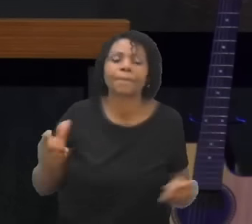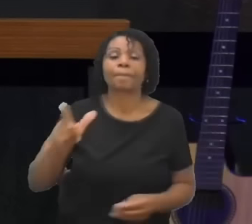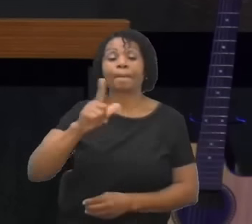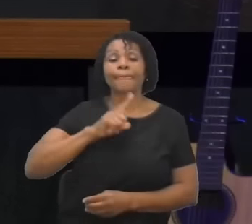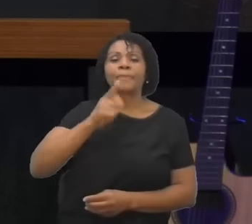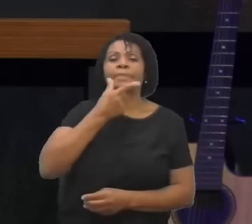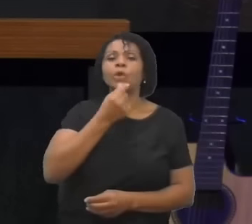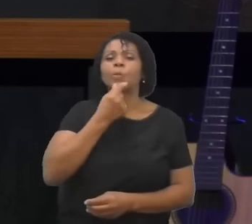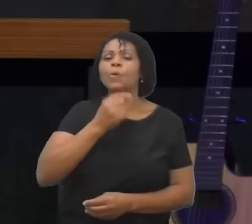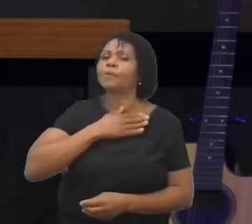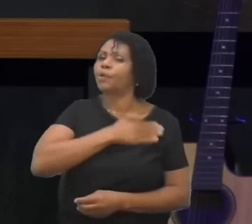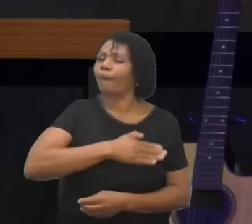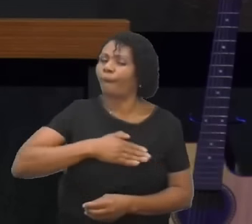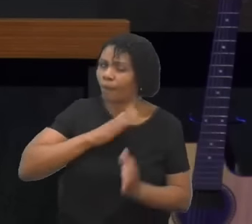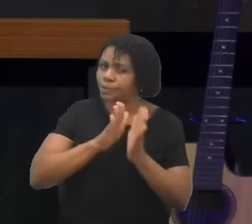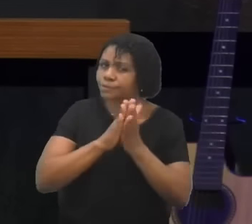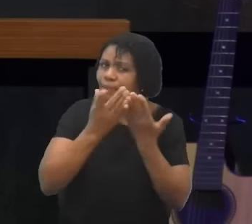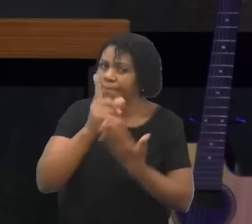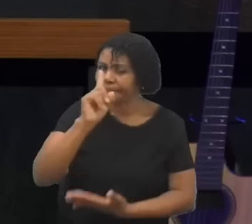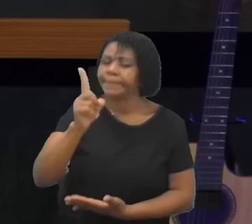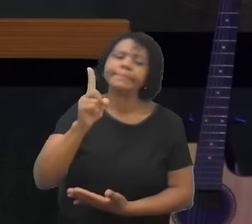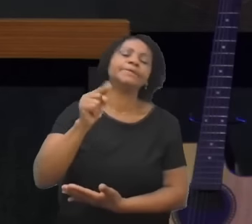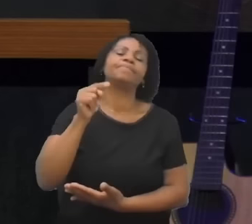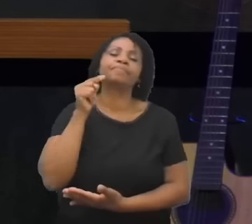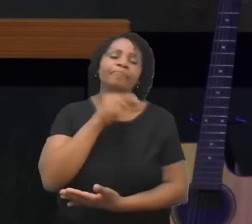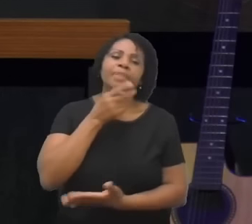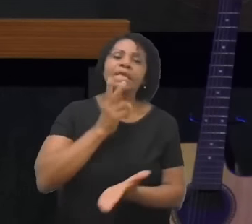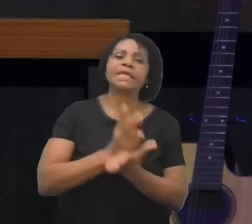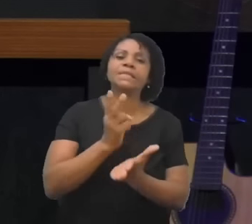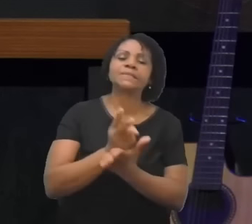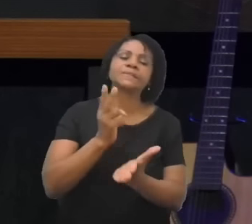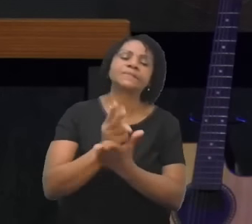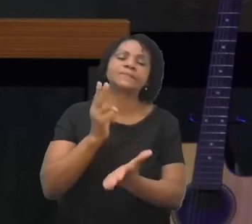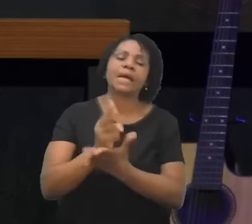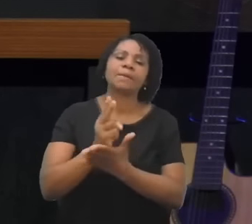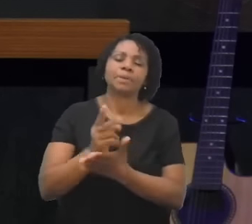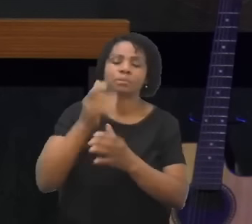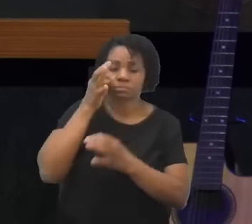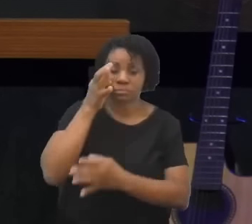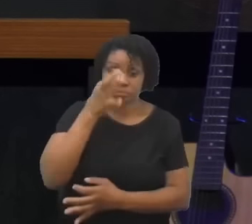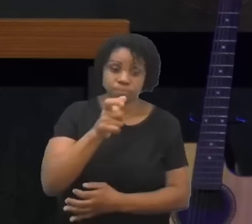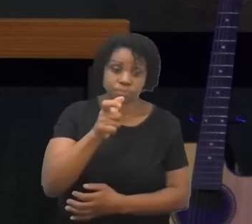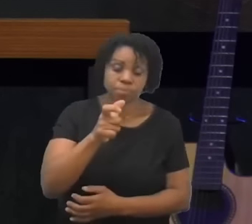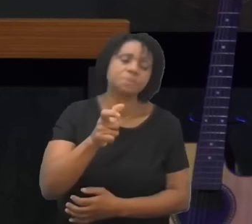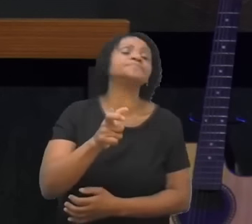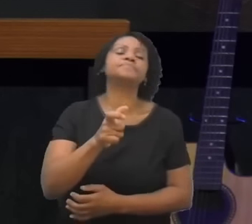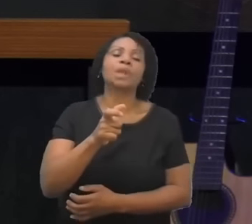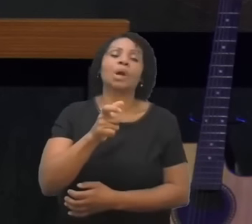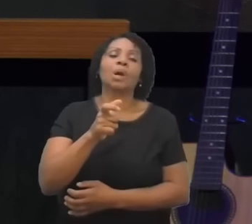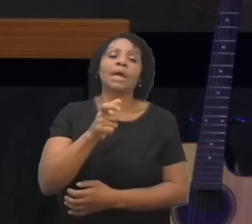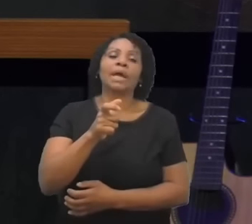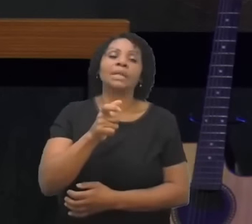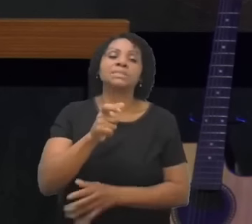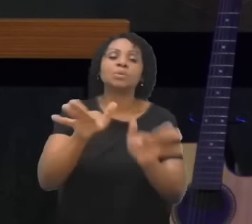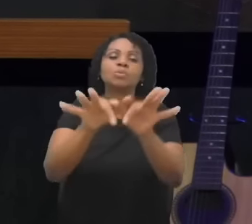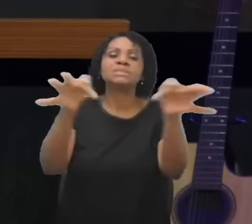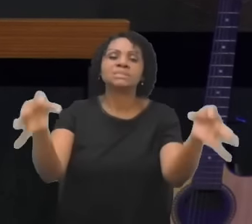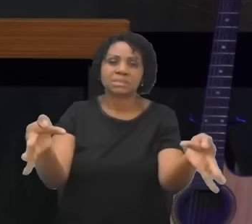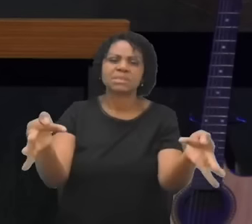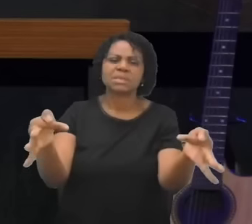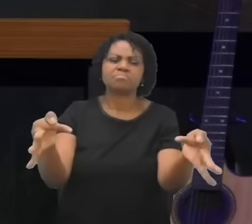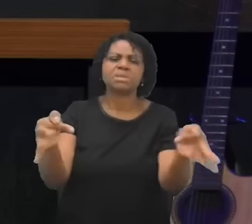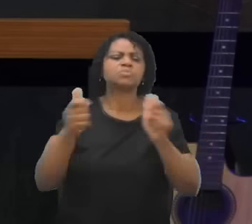eu gosto muito na palavra e ele, como sempre, eu me chama a atenção, os anônimos da Bíblia.